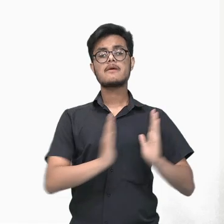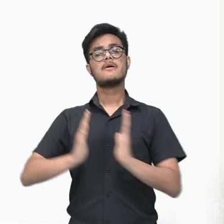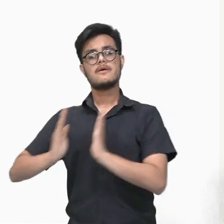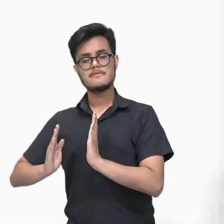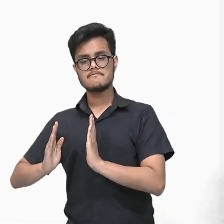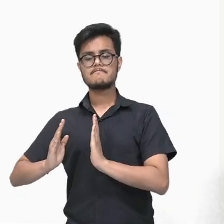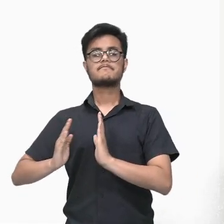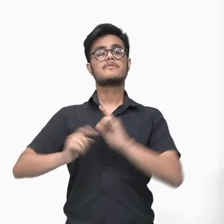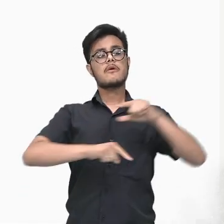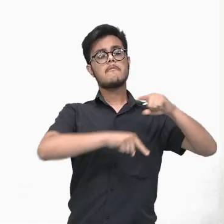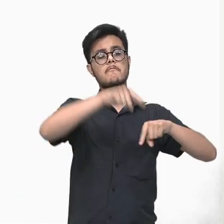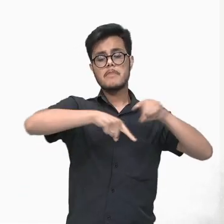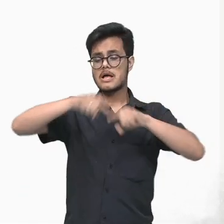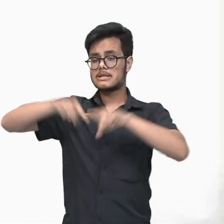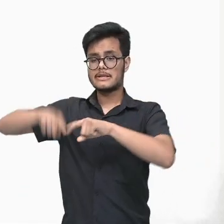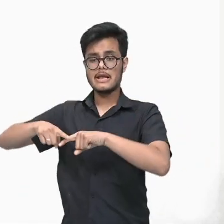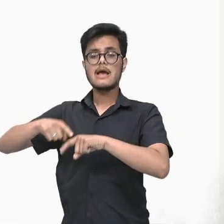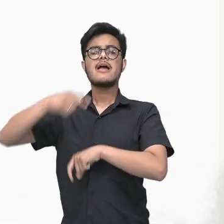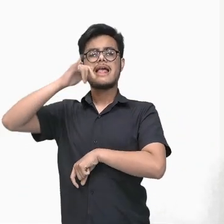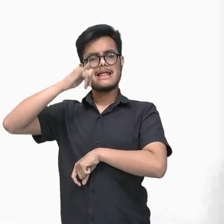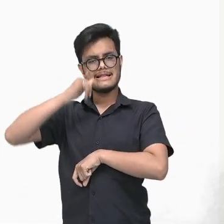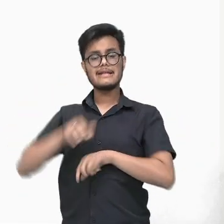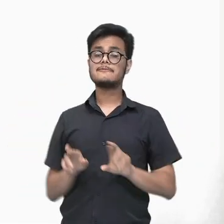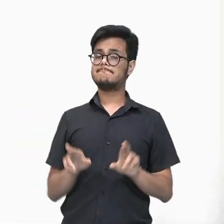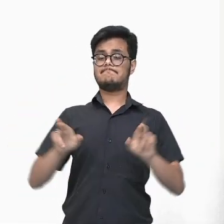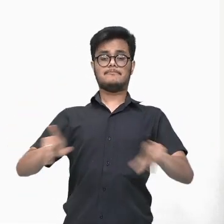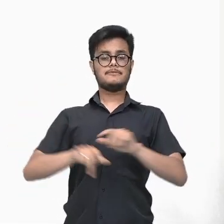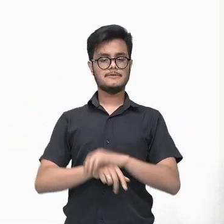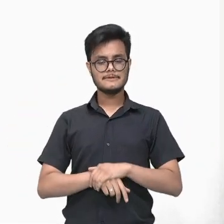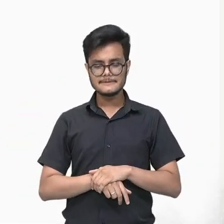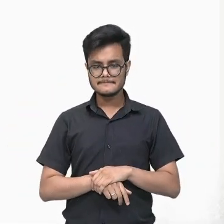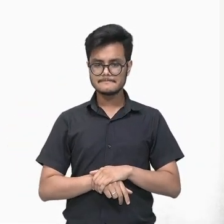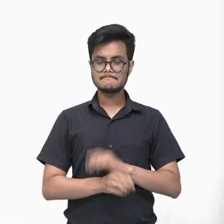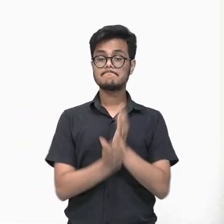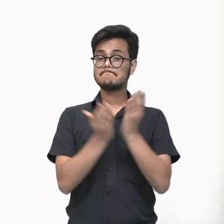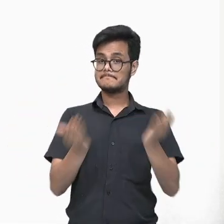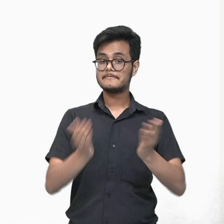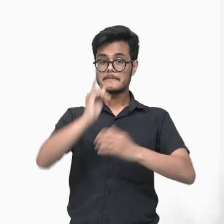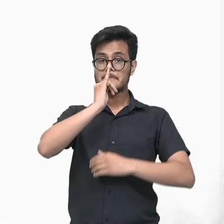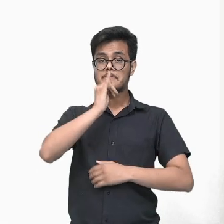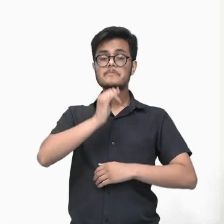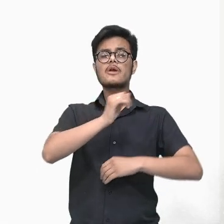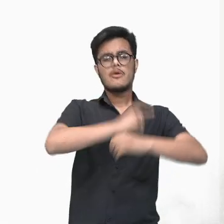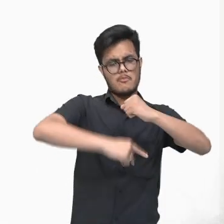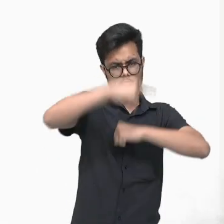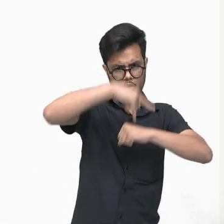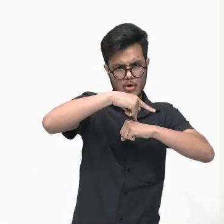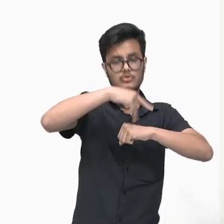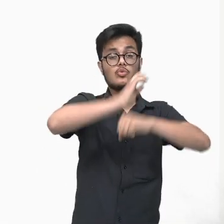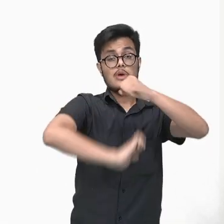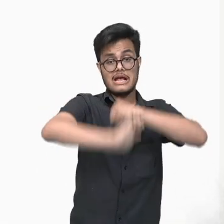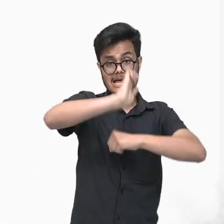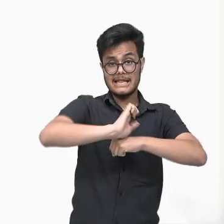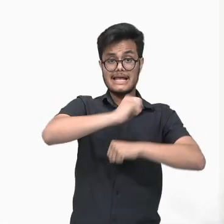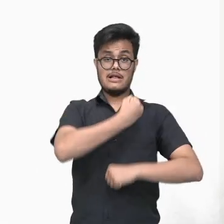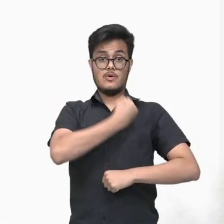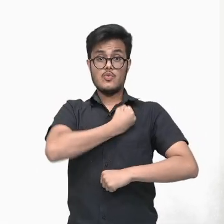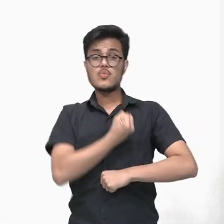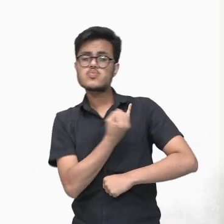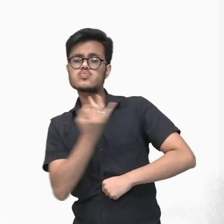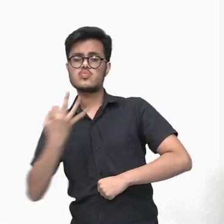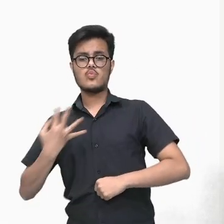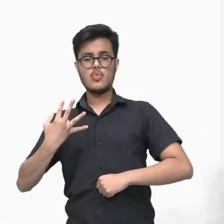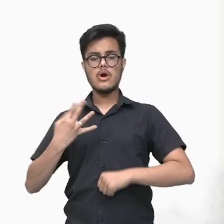um corpo, que torná-lo diferente. Significa o quê? Que o número de prótons e o número de